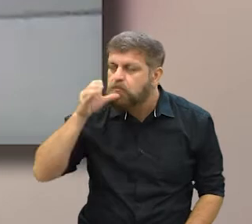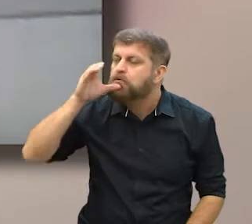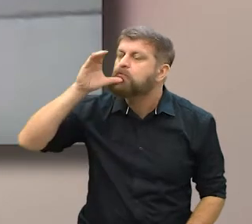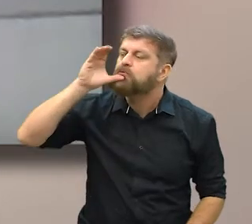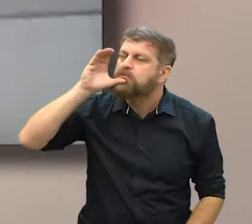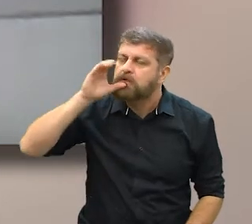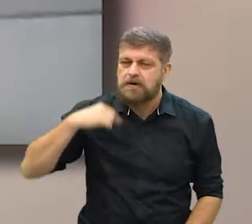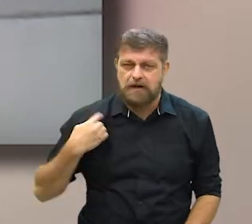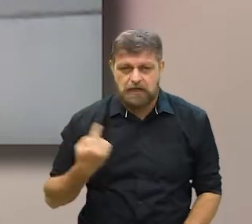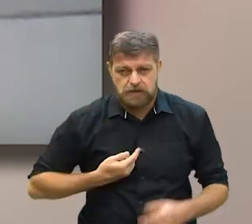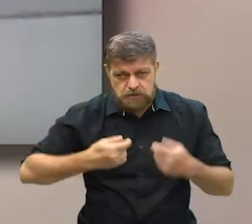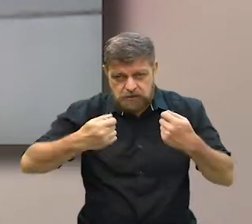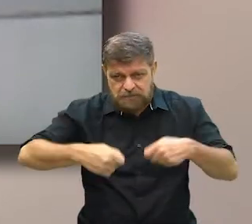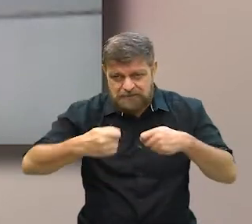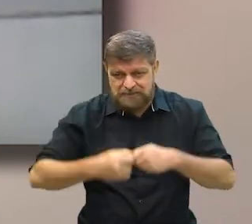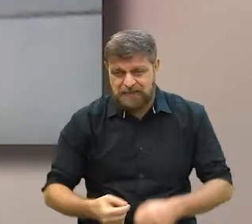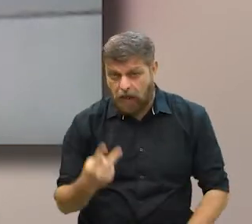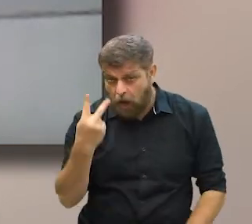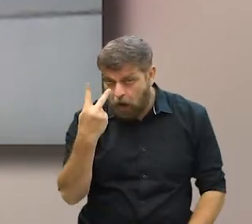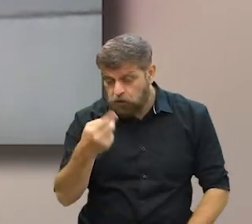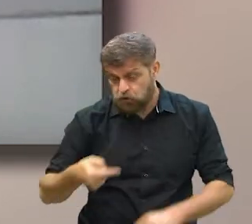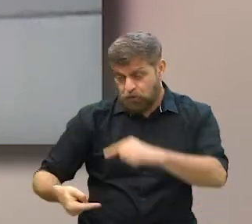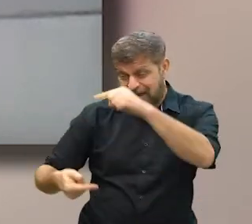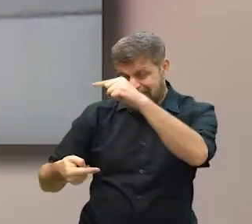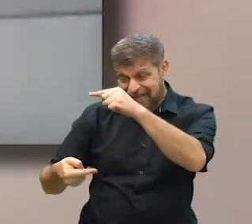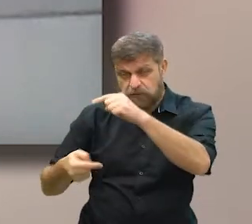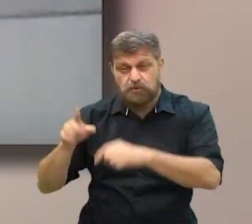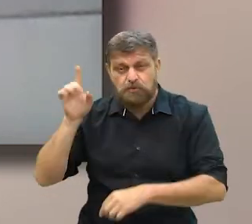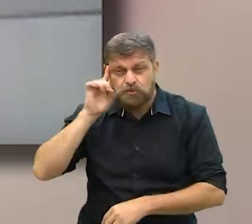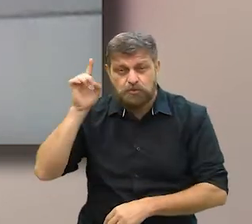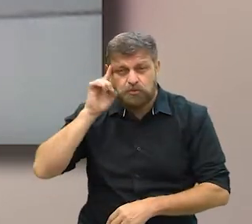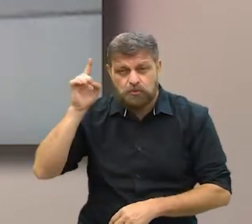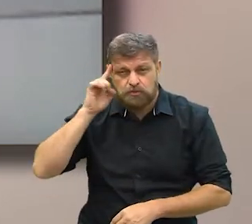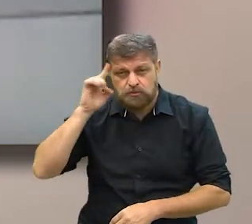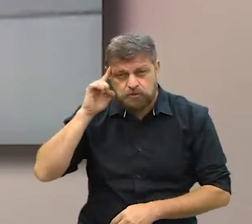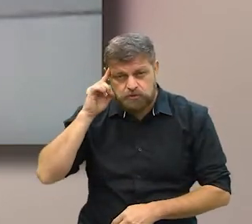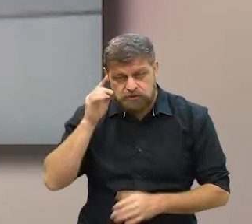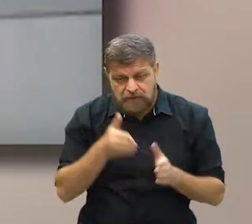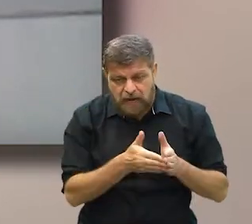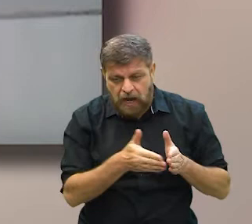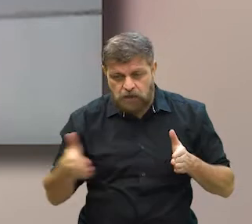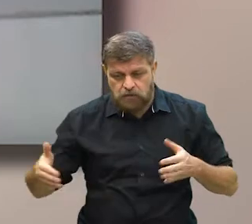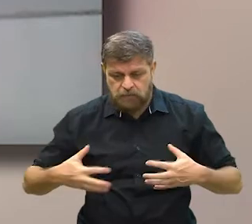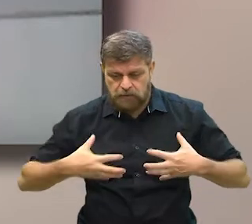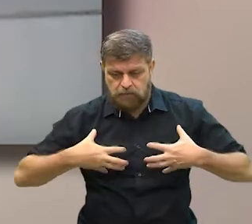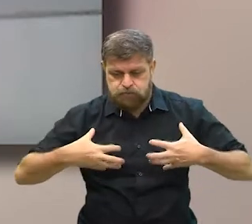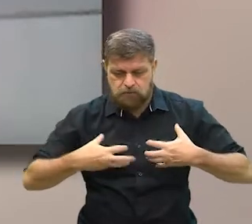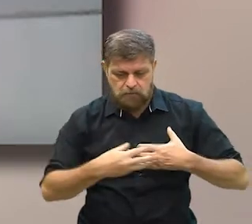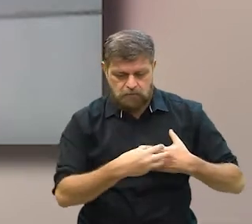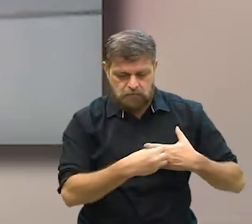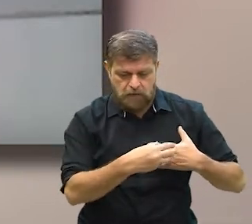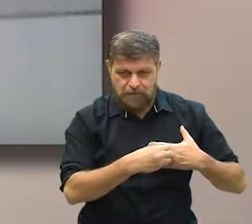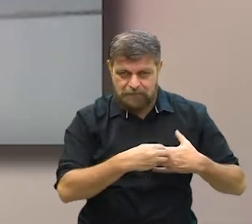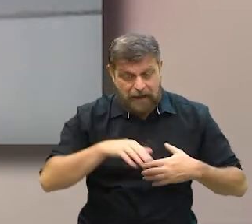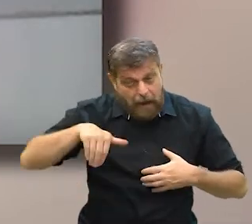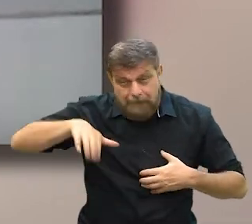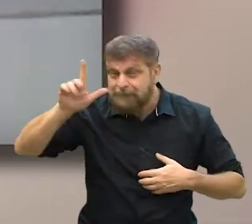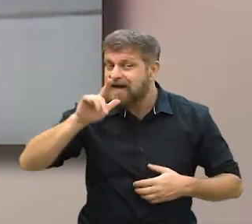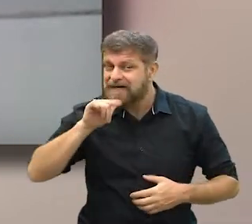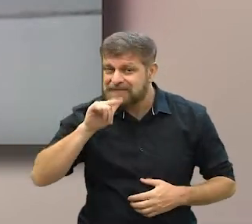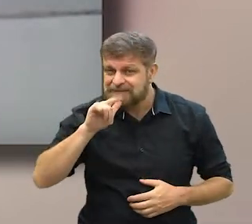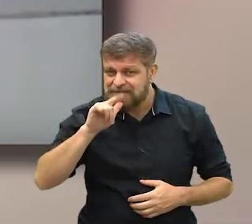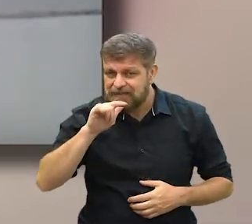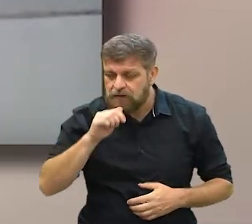a gente precisa de 2 litros de água por dia numa fase de lactação, ou até um pouco mais, se for um